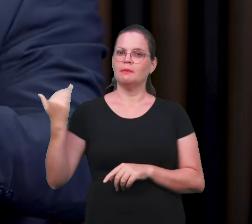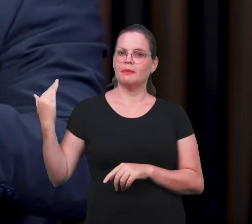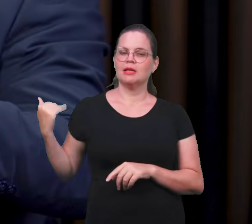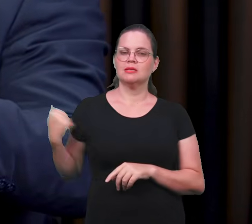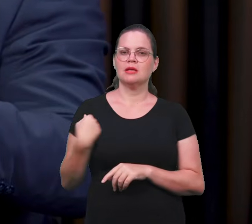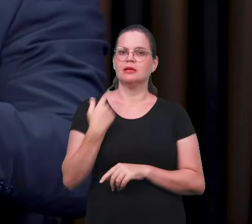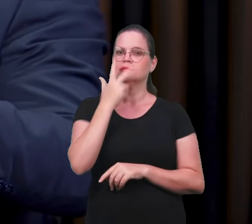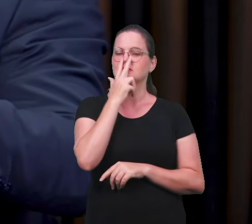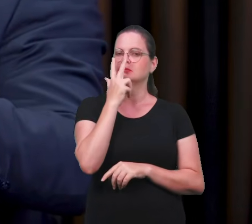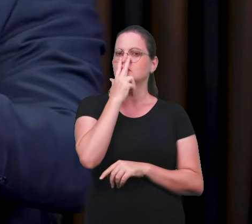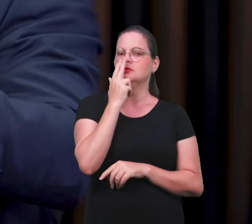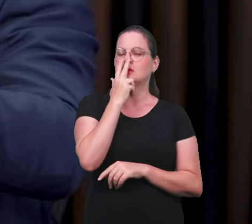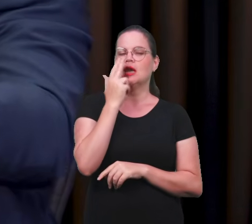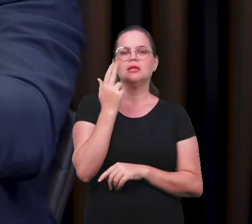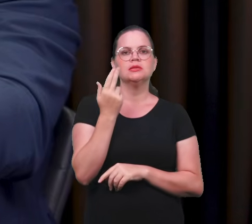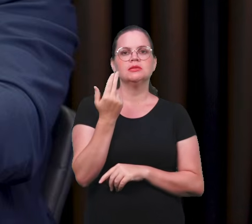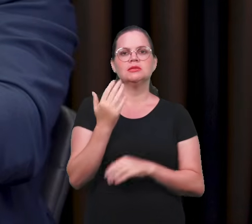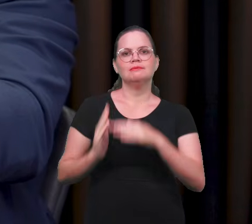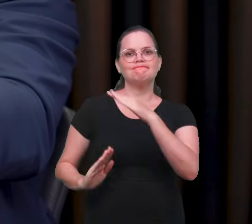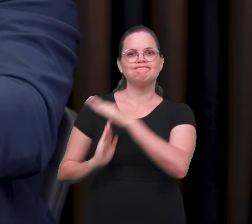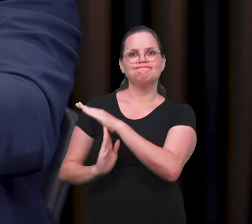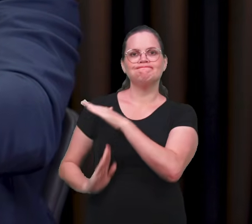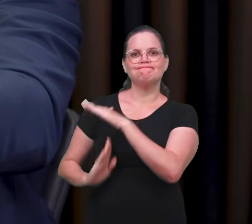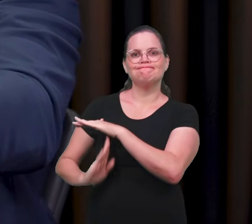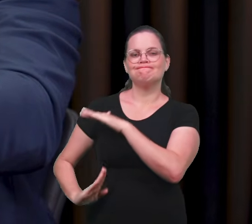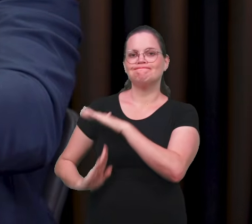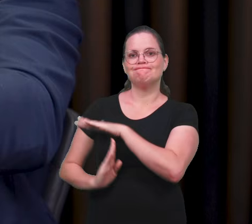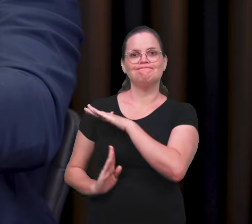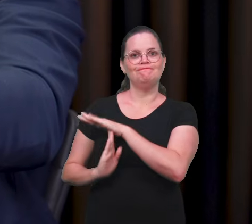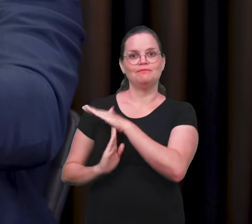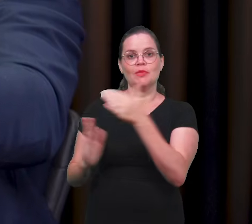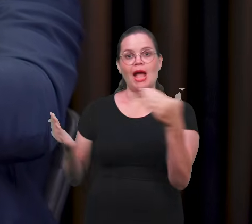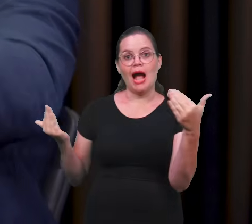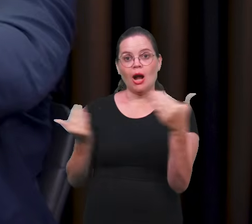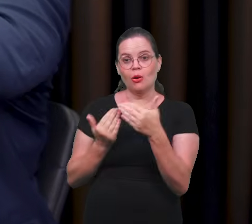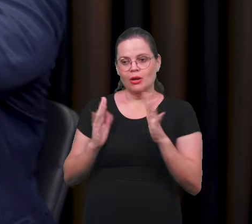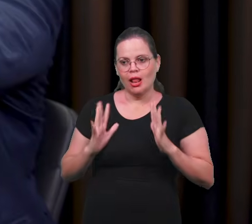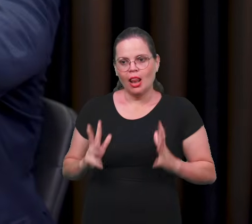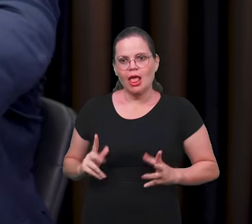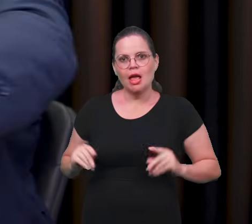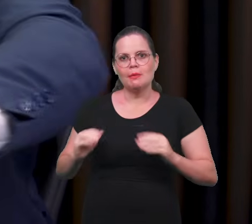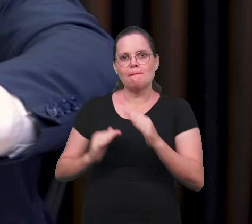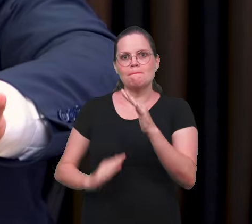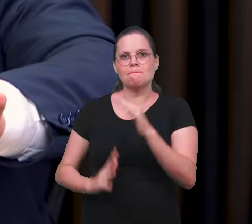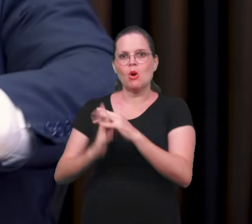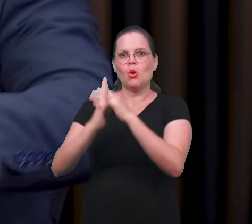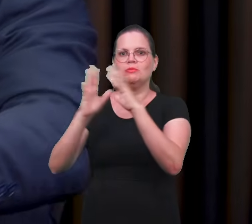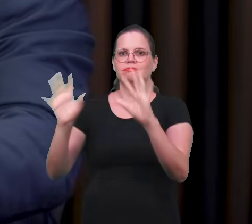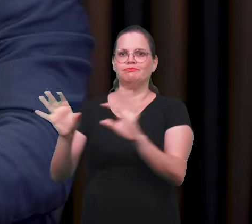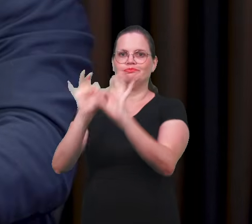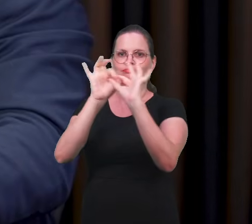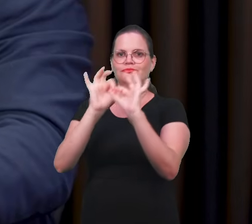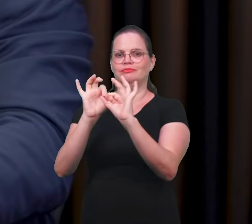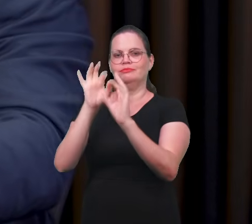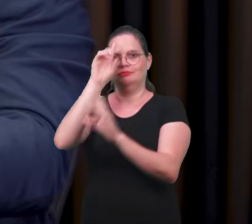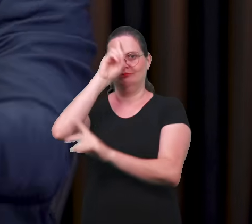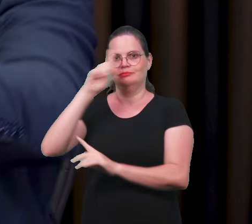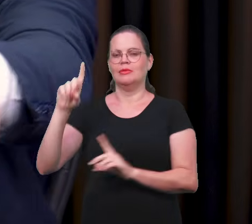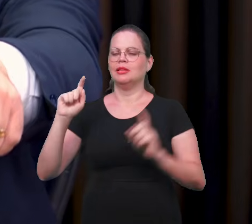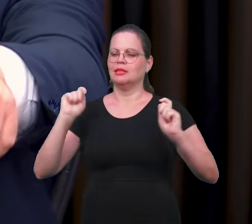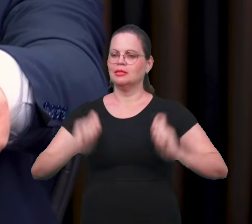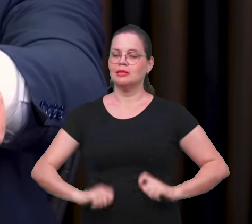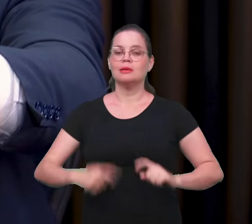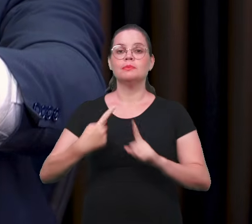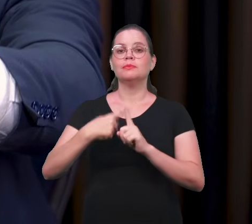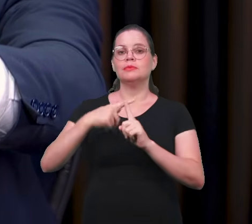de ter, muitas vezes, o acesso, ele foi retirado, aquilo foi retirado. Porque ele